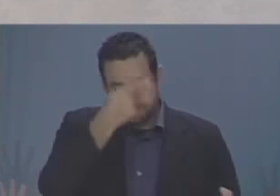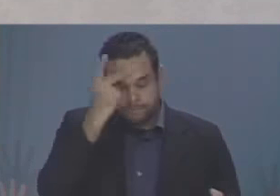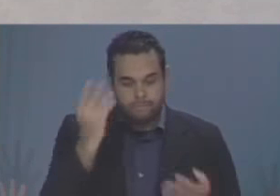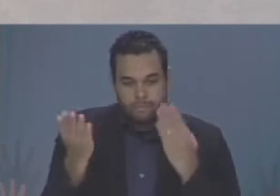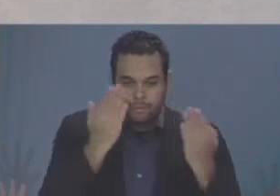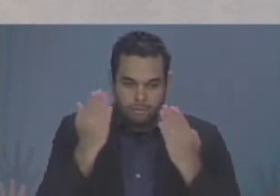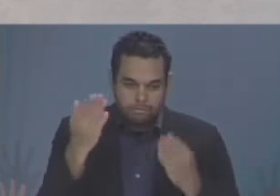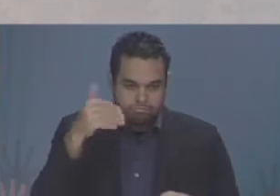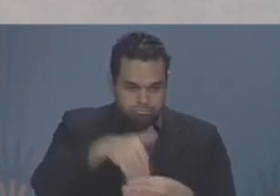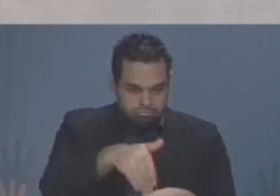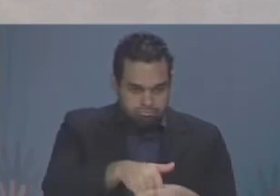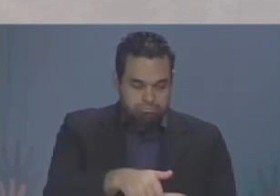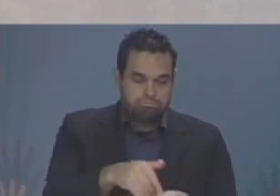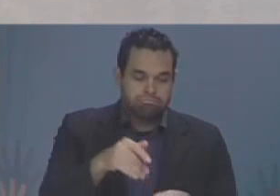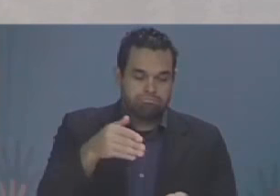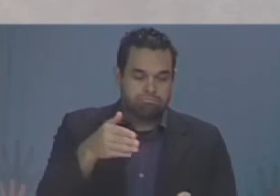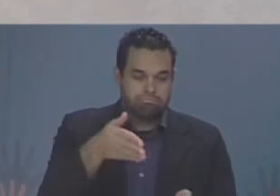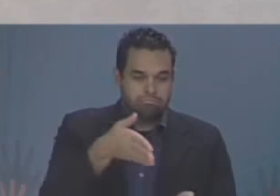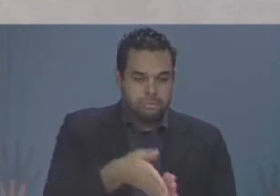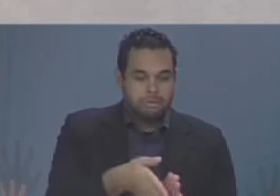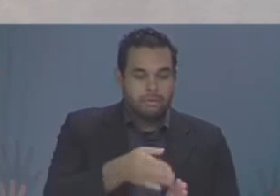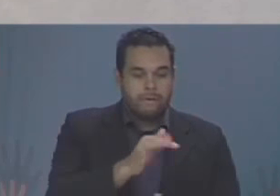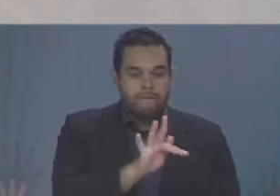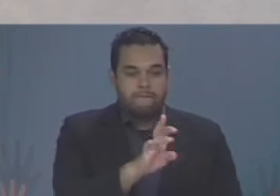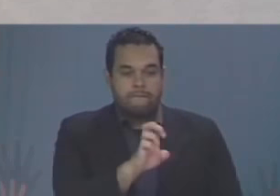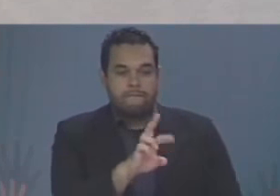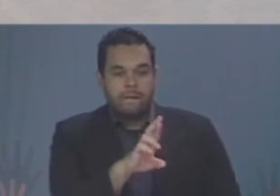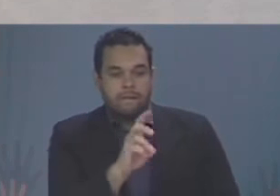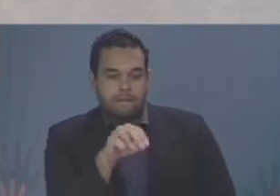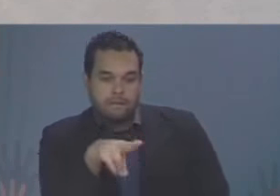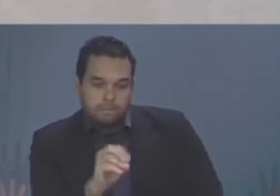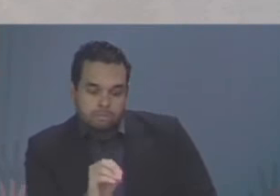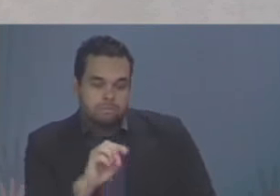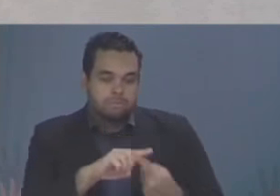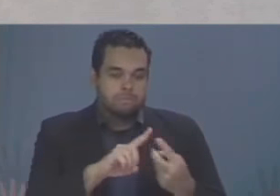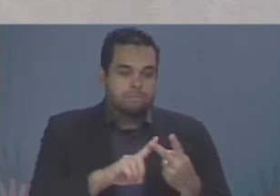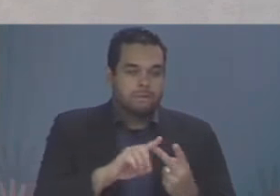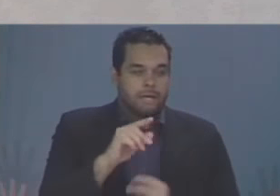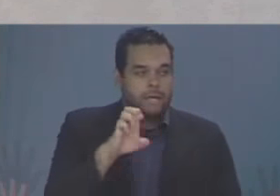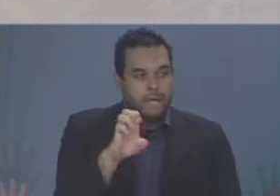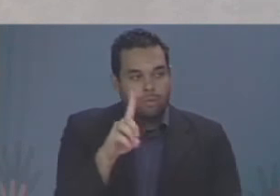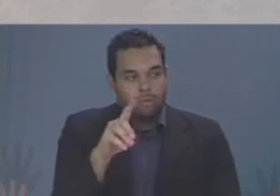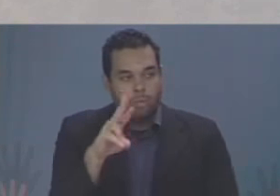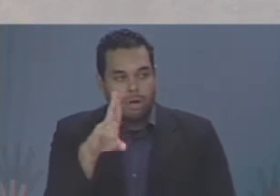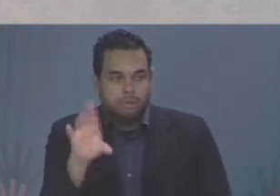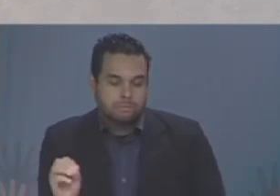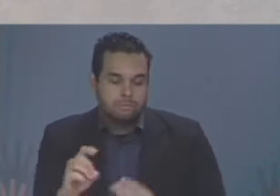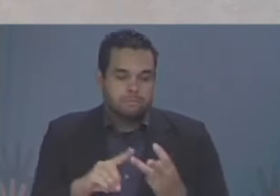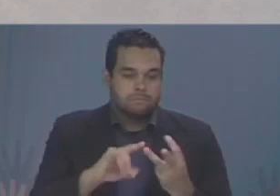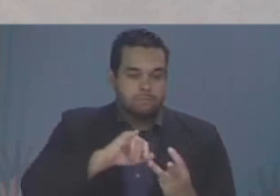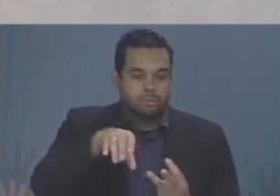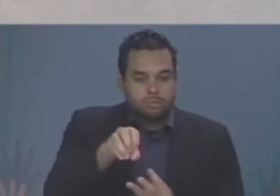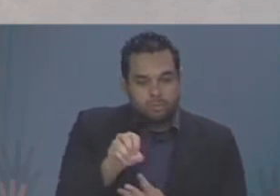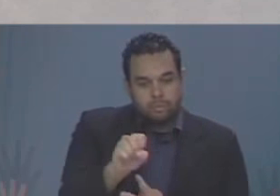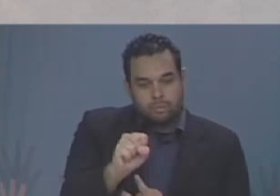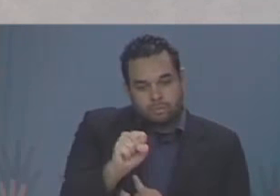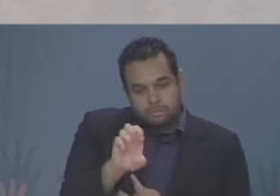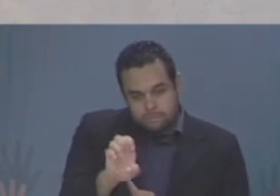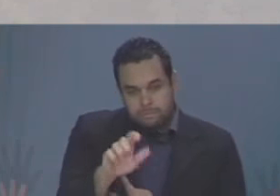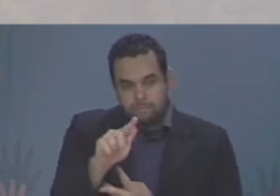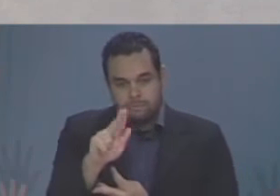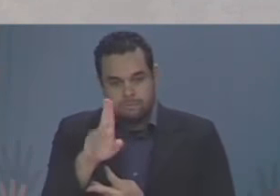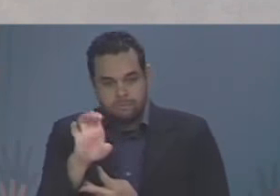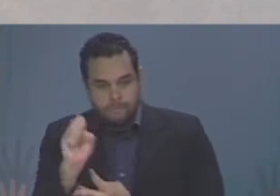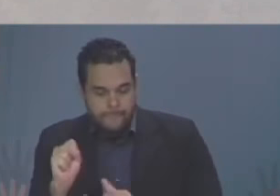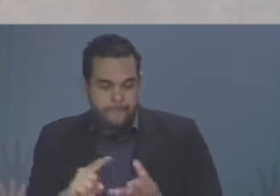psicólogos Fernando Freitas, Eduardo Pinho, José Guedes, Adilson Rodrigues Coelho.